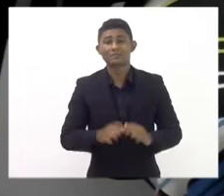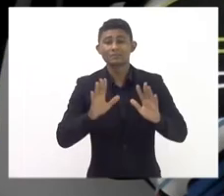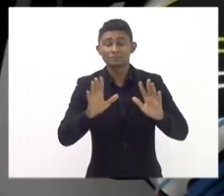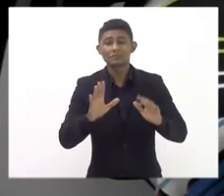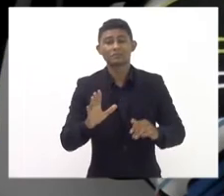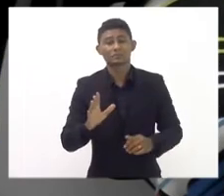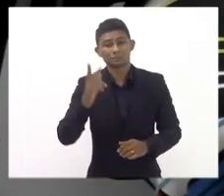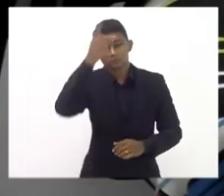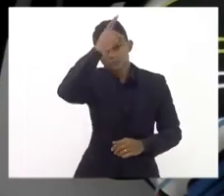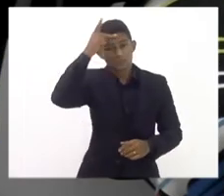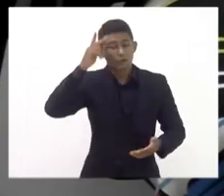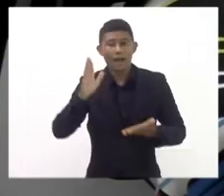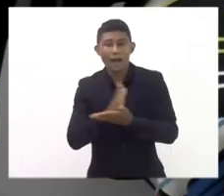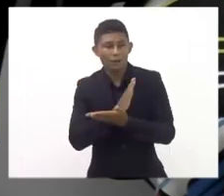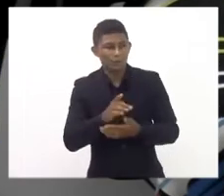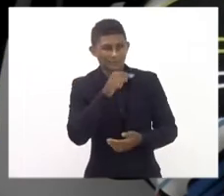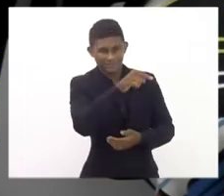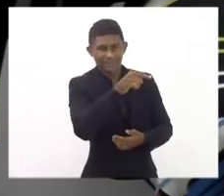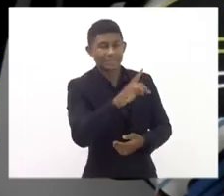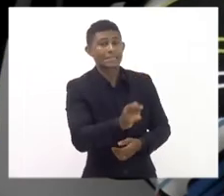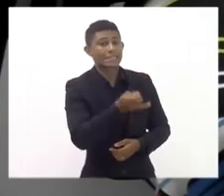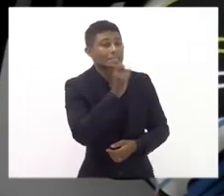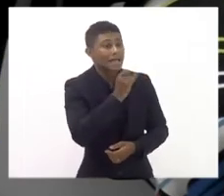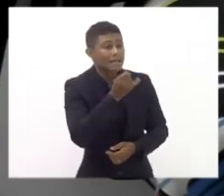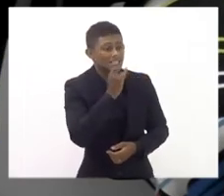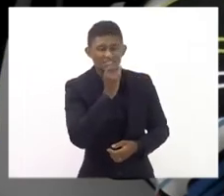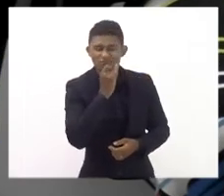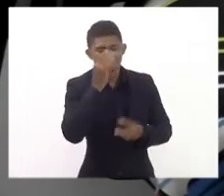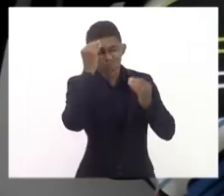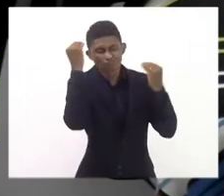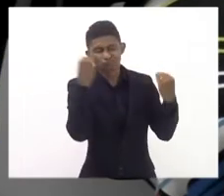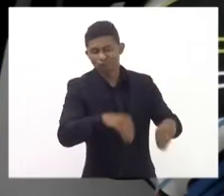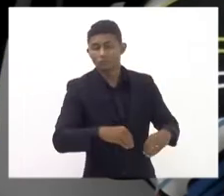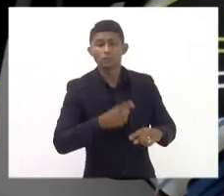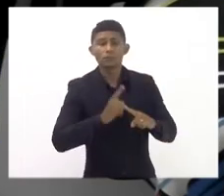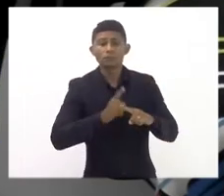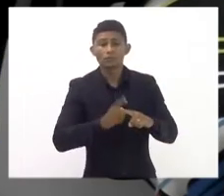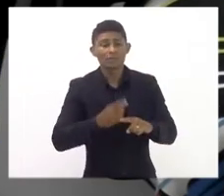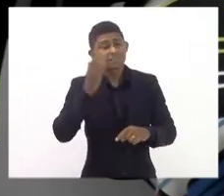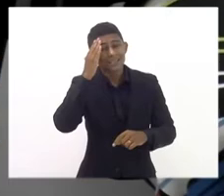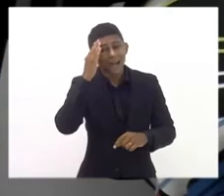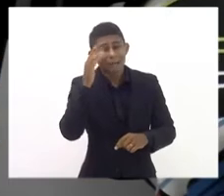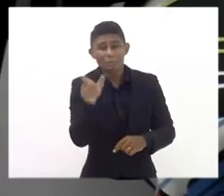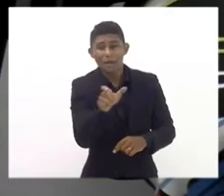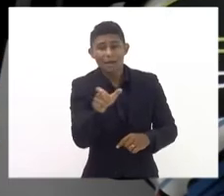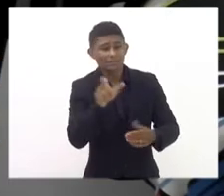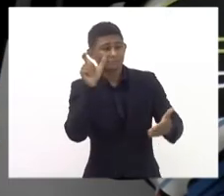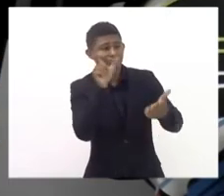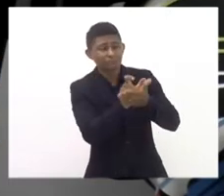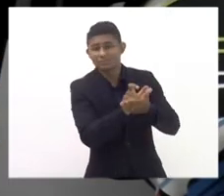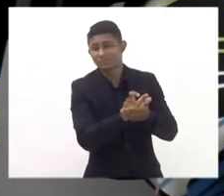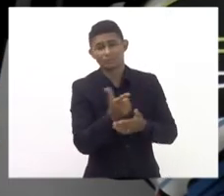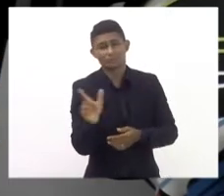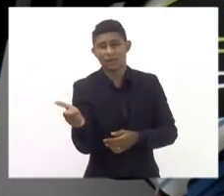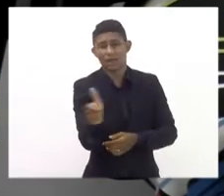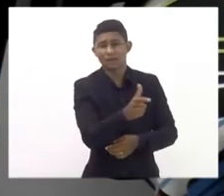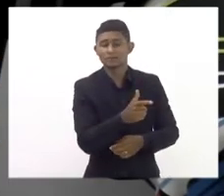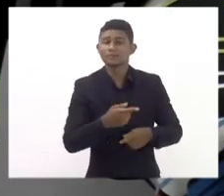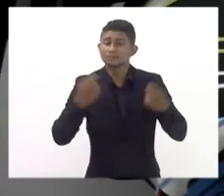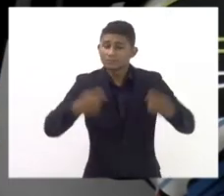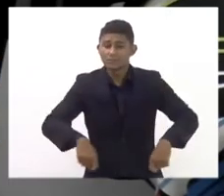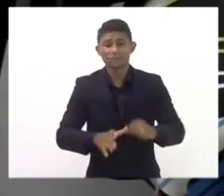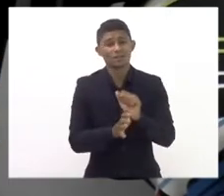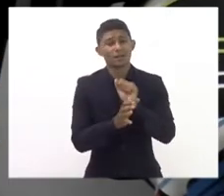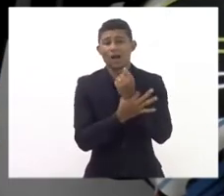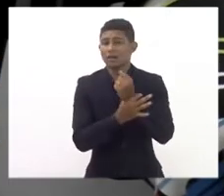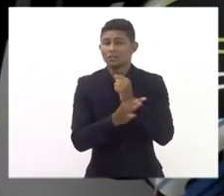teste para estudar lá, porque sabem que não tem, né? Então, a garantia do nosso passo livre é o mínimo diante desse